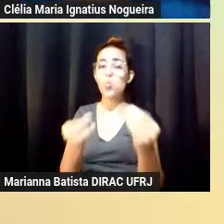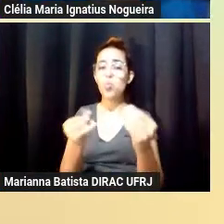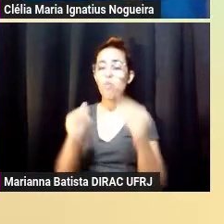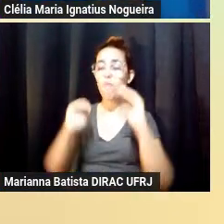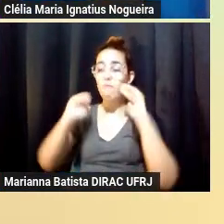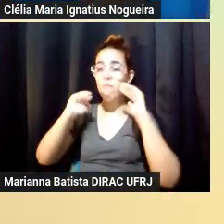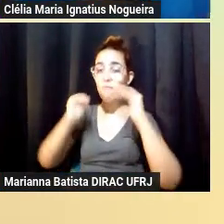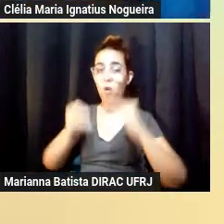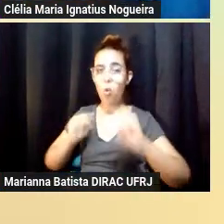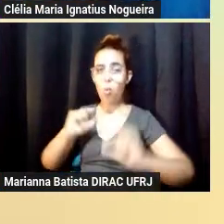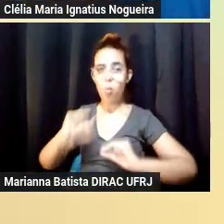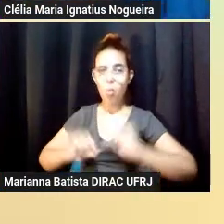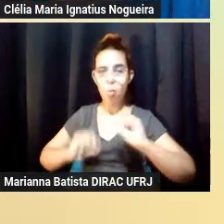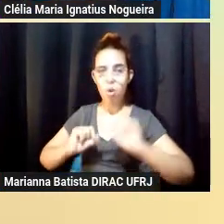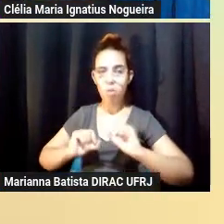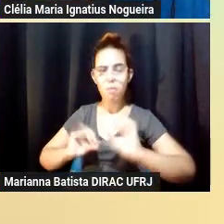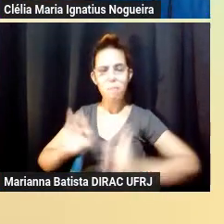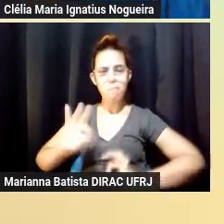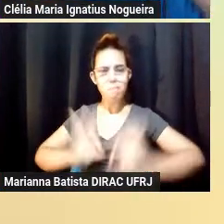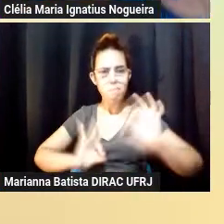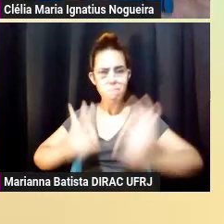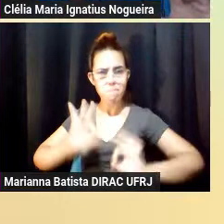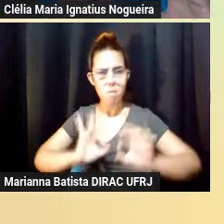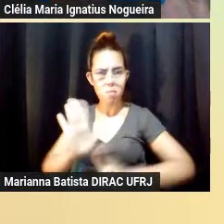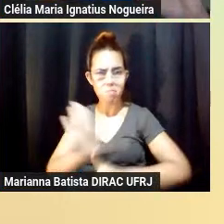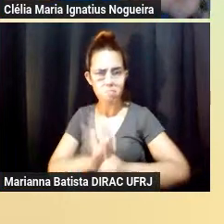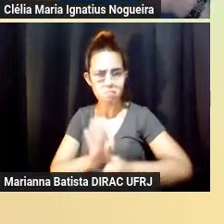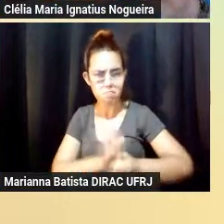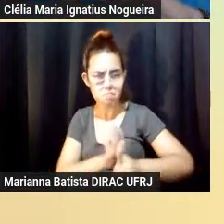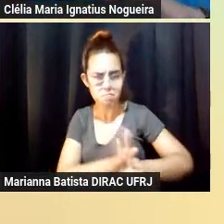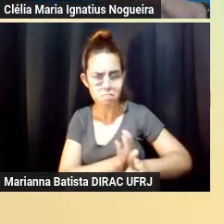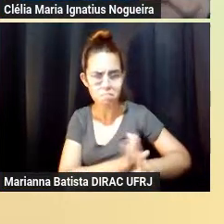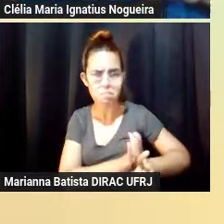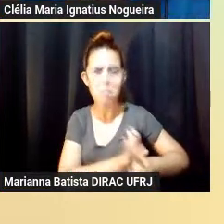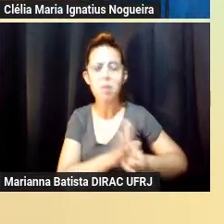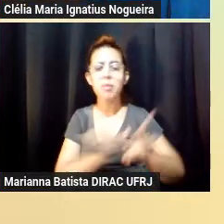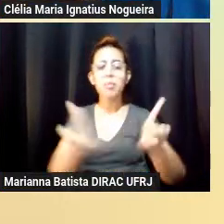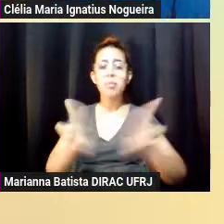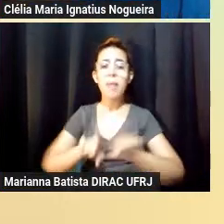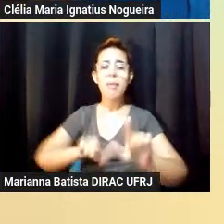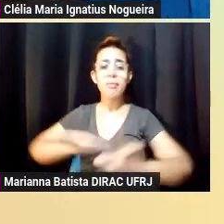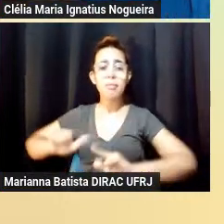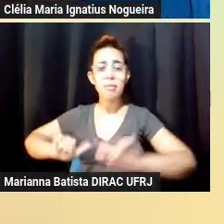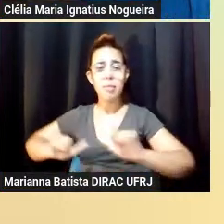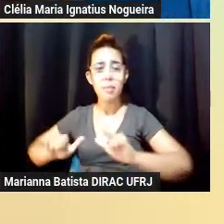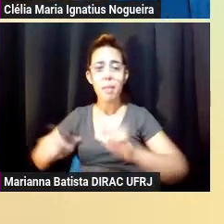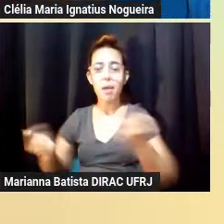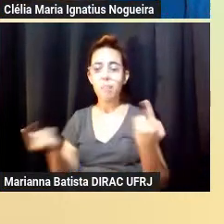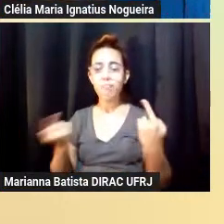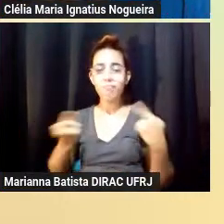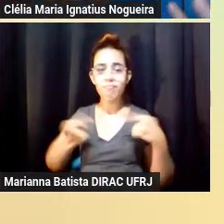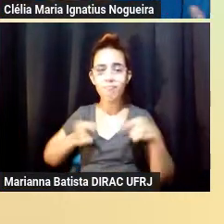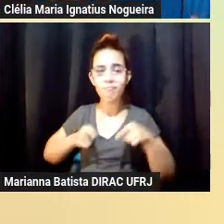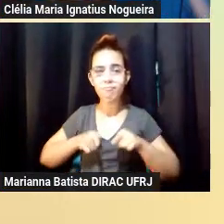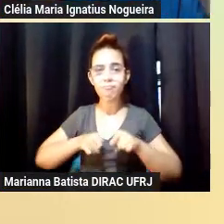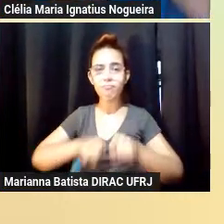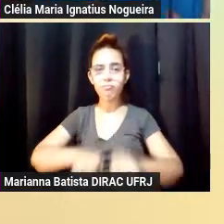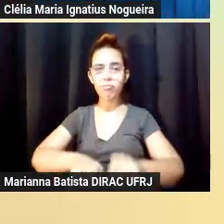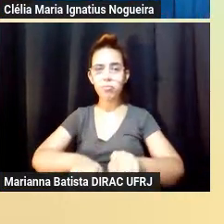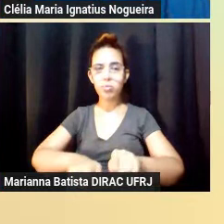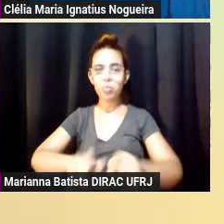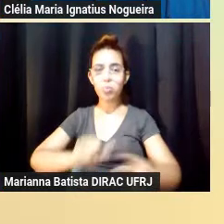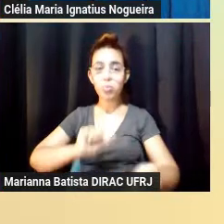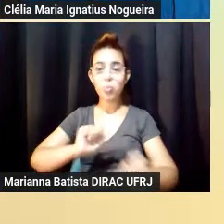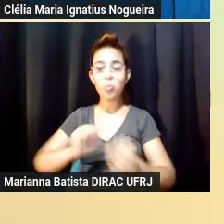juntar projeto de pesquisa com coisas para poder trabalhar e, ao mesmo tempo,